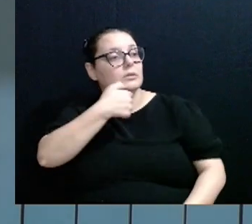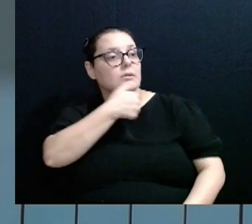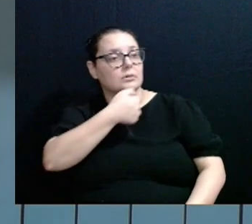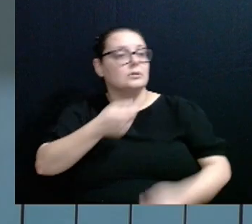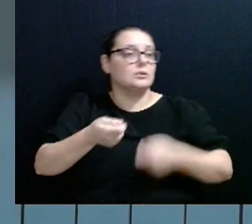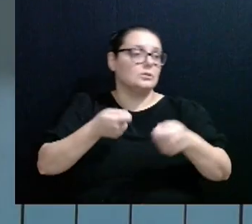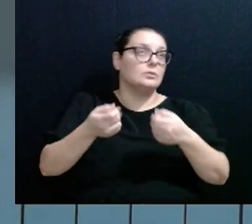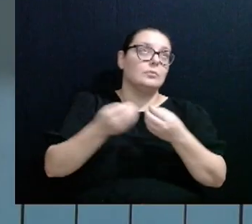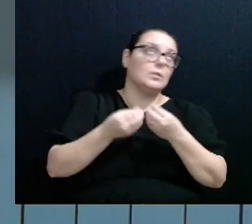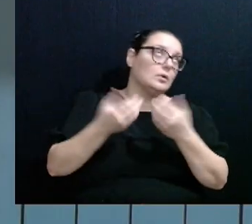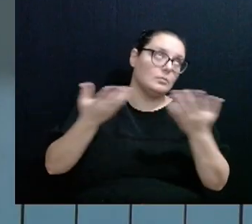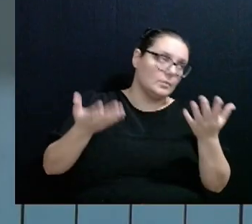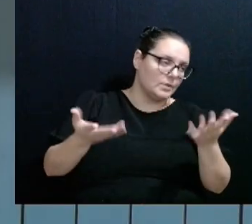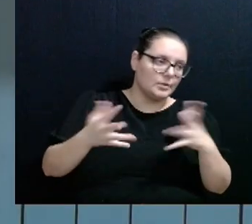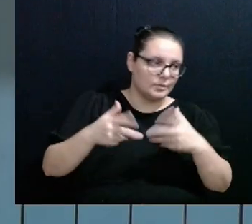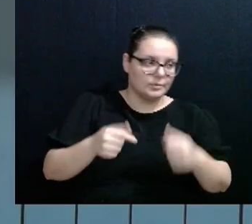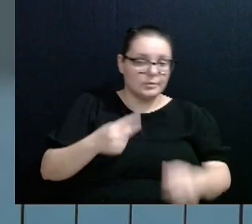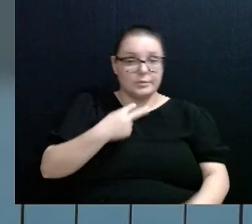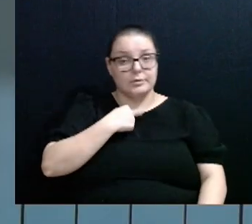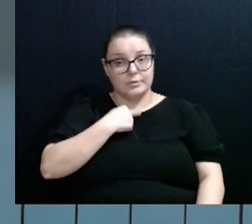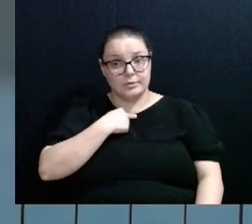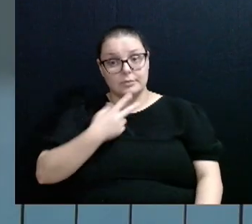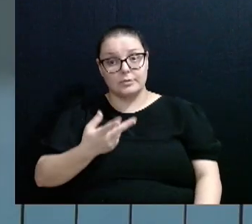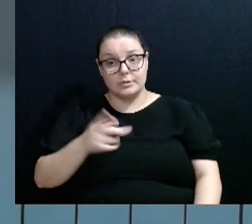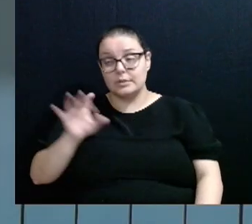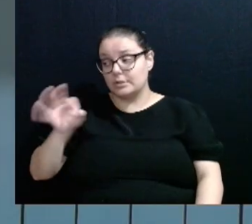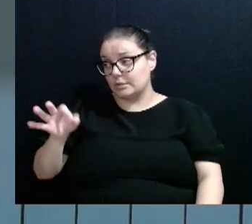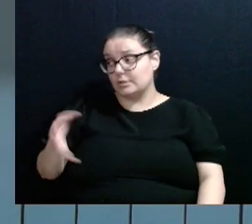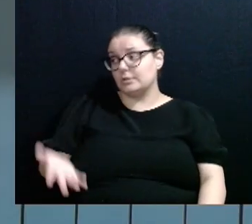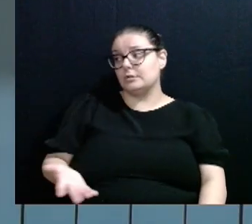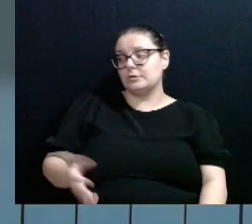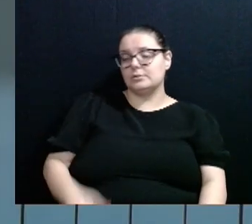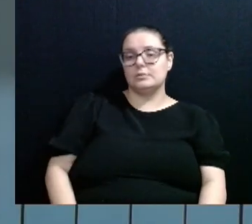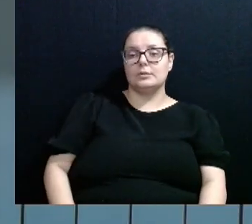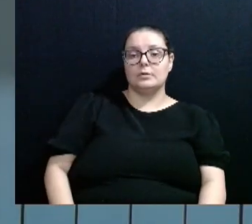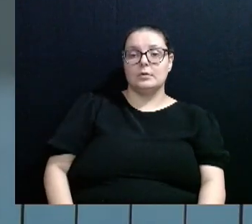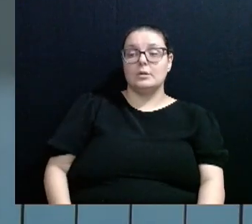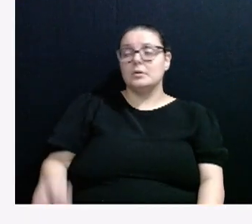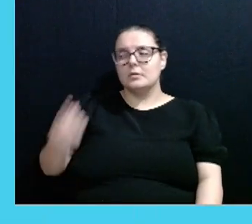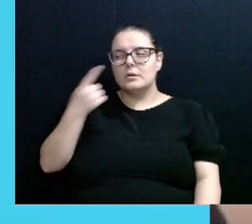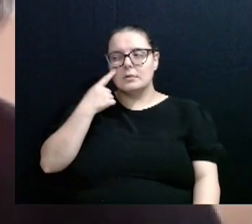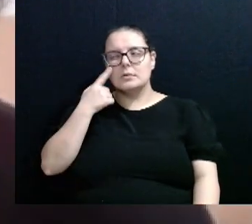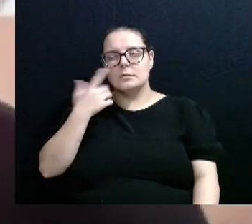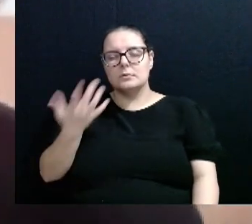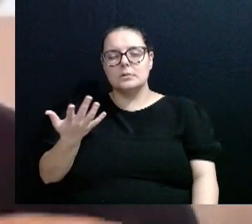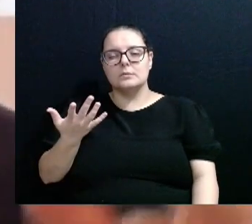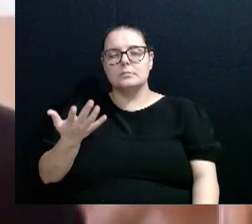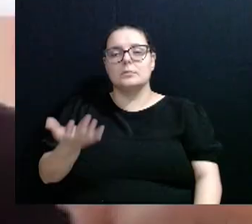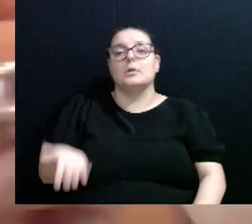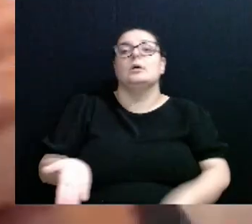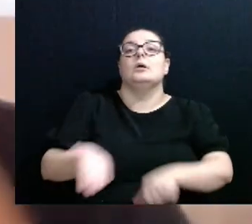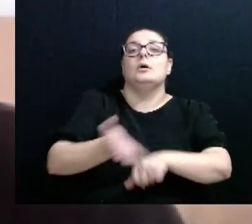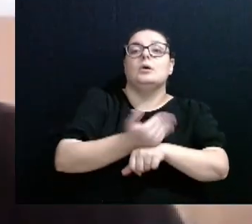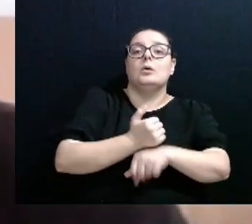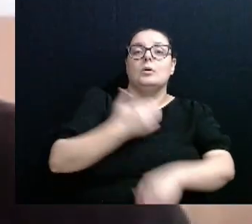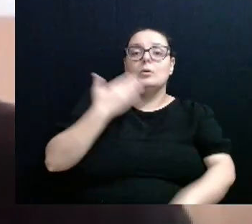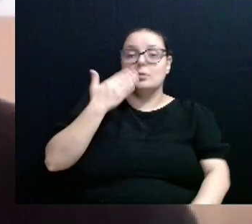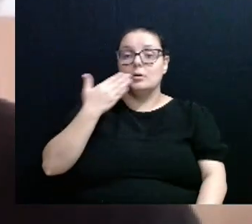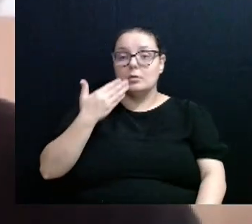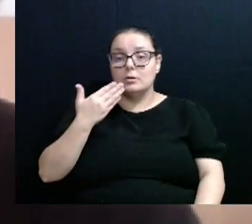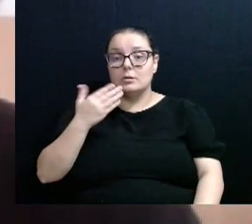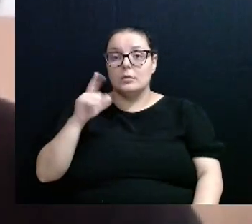e tudo mais, o que não pode ser consumido. E você vê que antes do açúcar era a vez